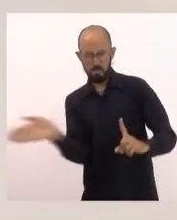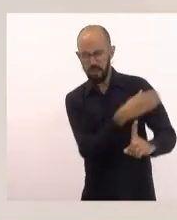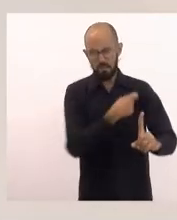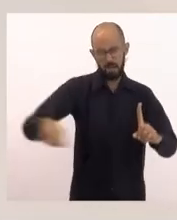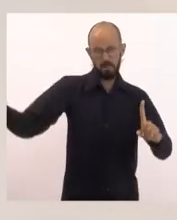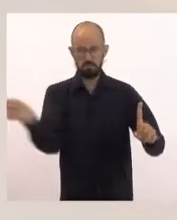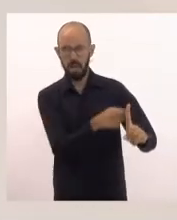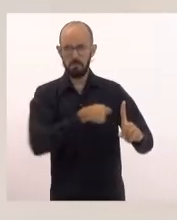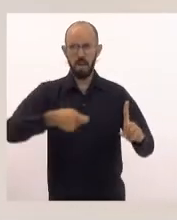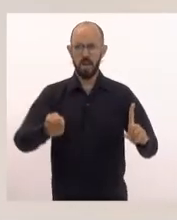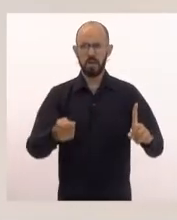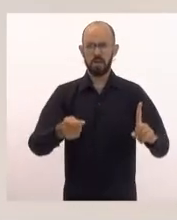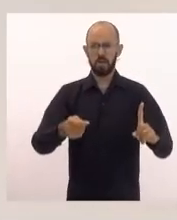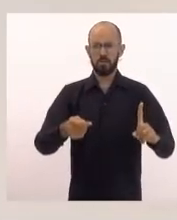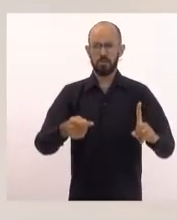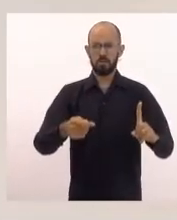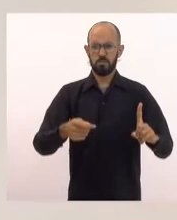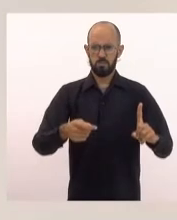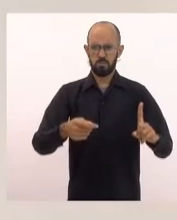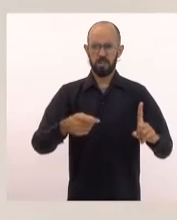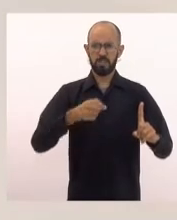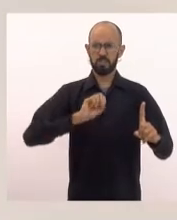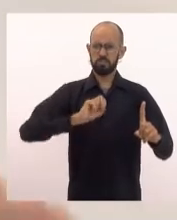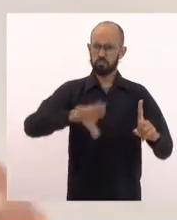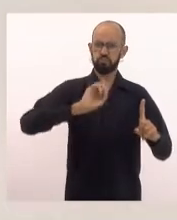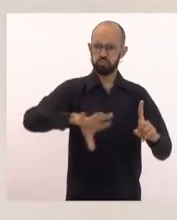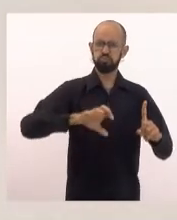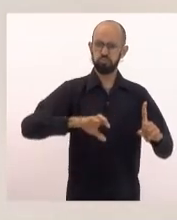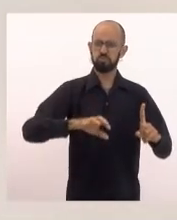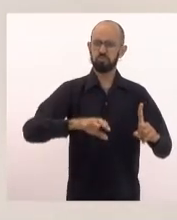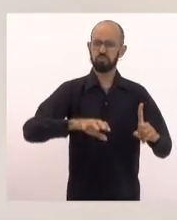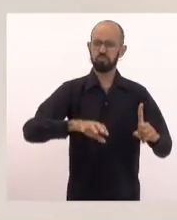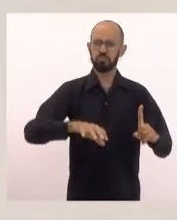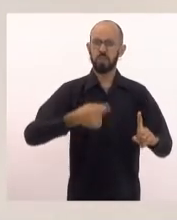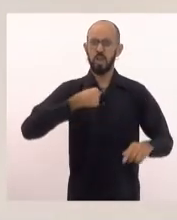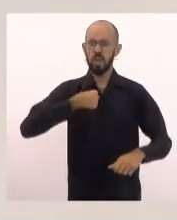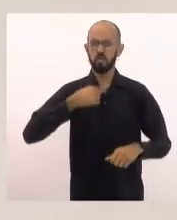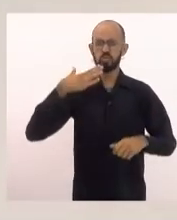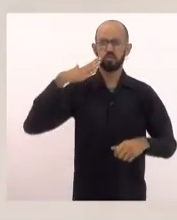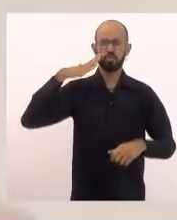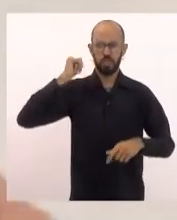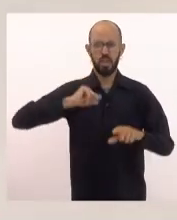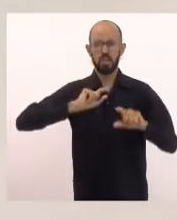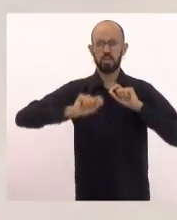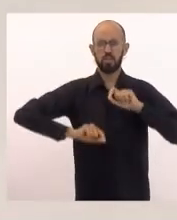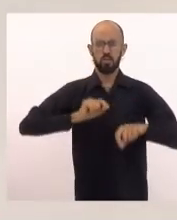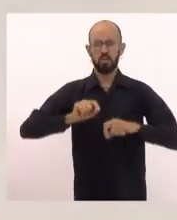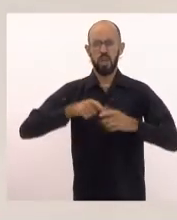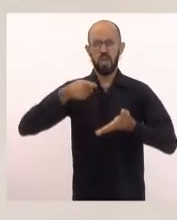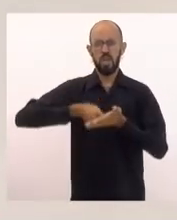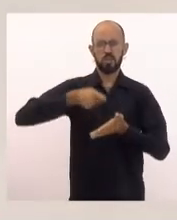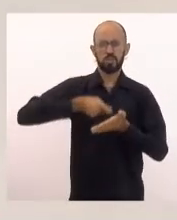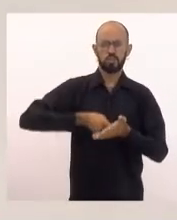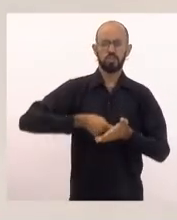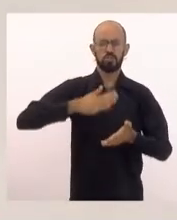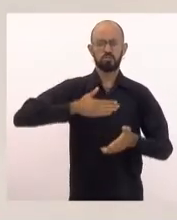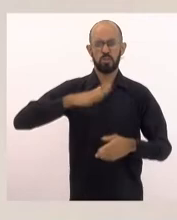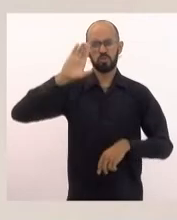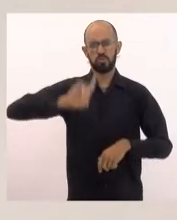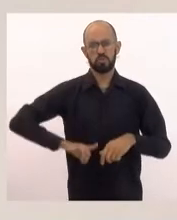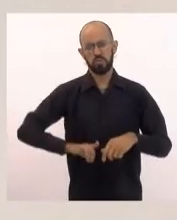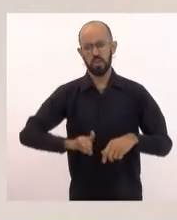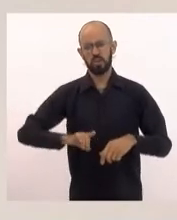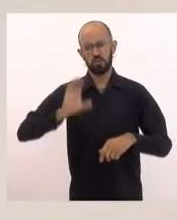e saiu tirando todo mundo lá de dentro. Eu sei carregar a Bíblia e sei exigir os direitos do